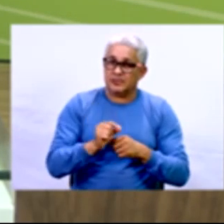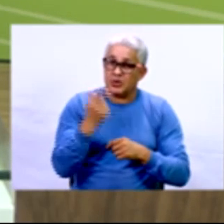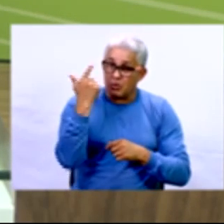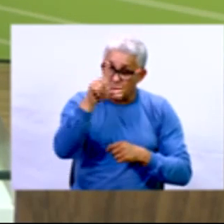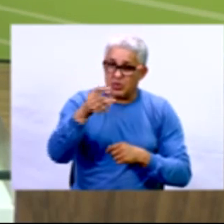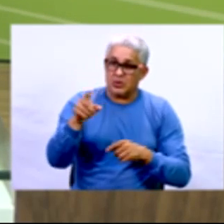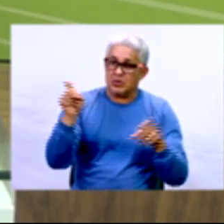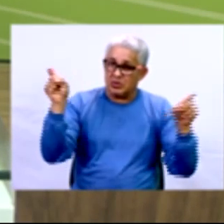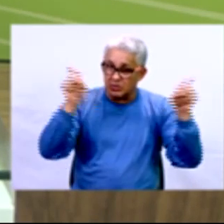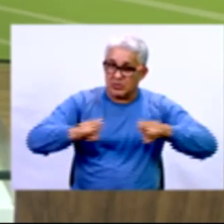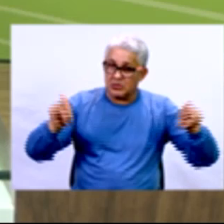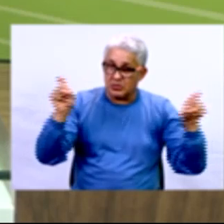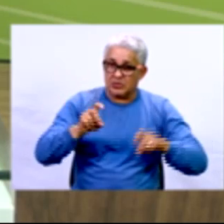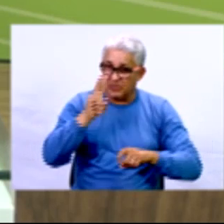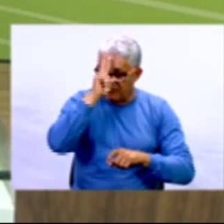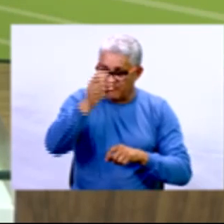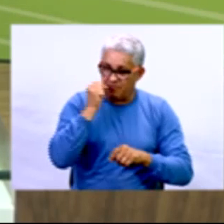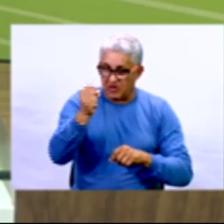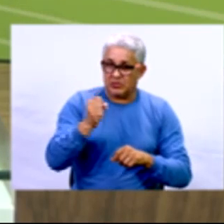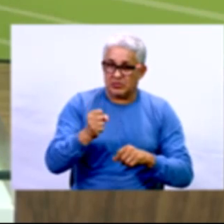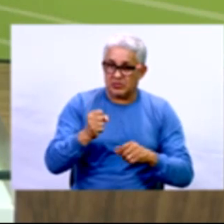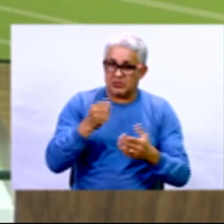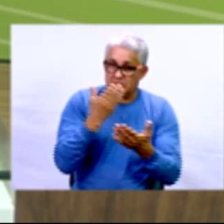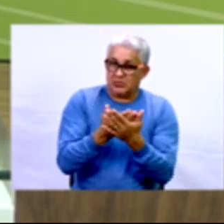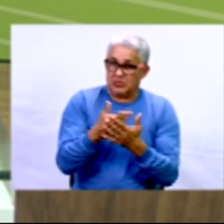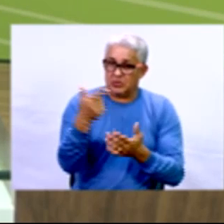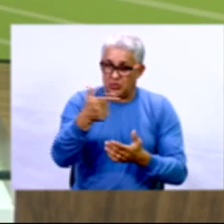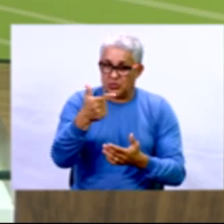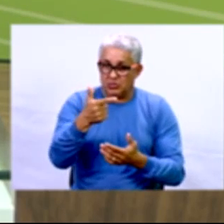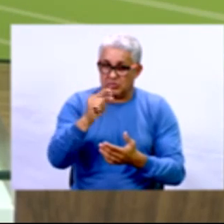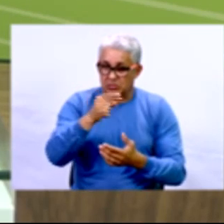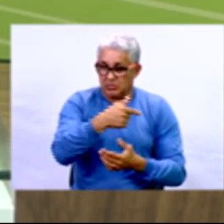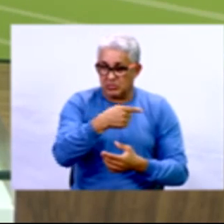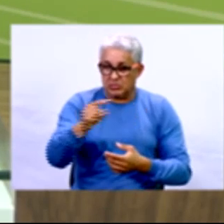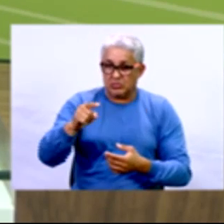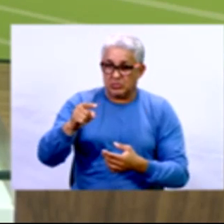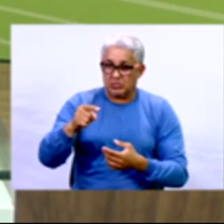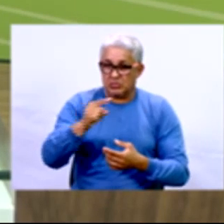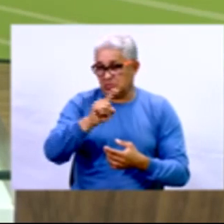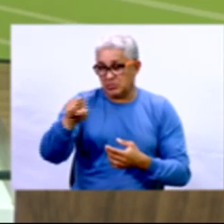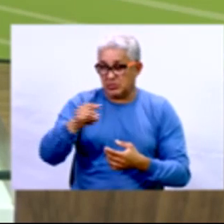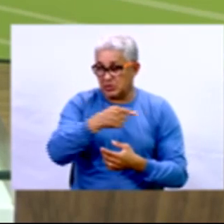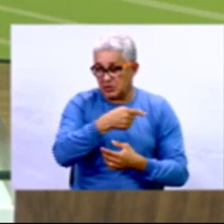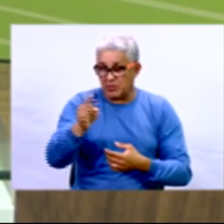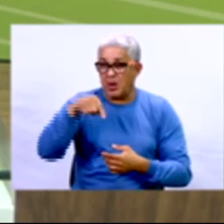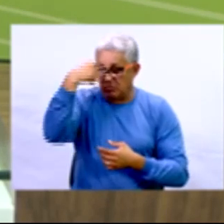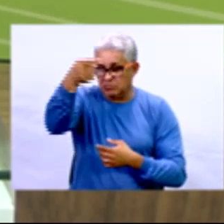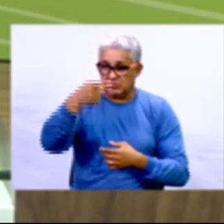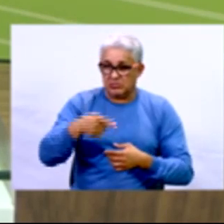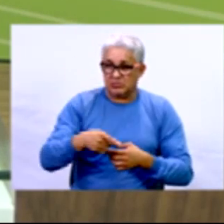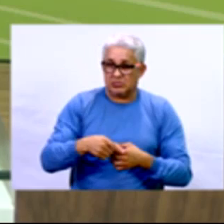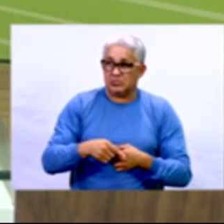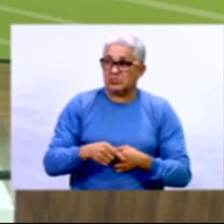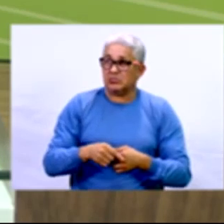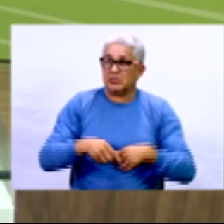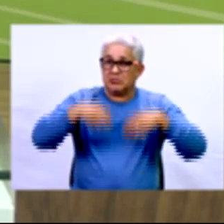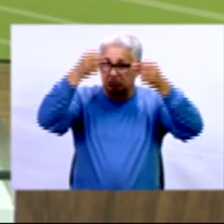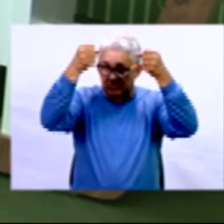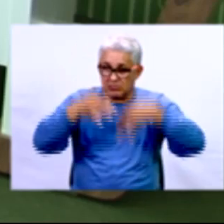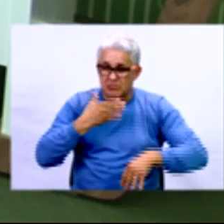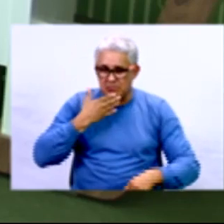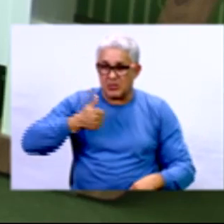equipamentos mais robustos, que na nossa próxima aula, na aula 2, na semana que vem, ou melhor, nós iremos abordar com mais